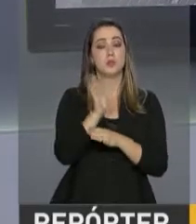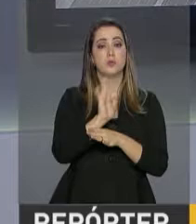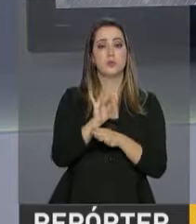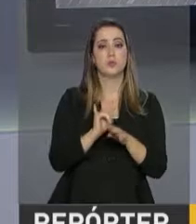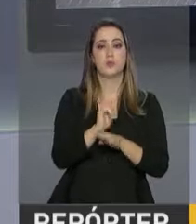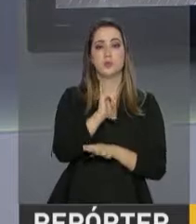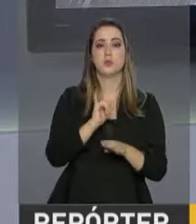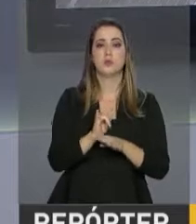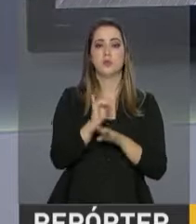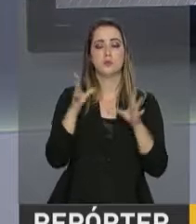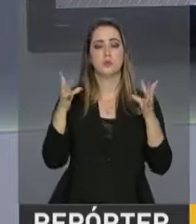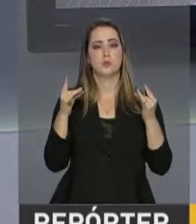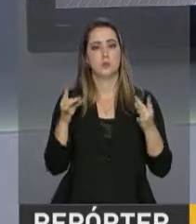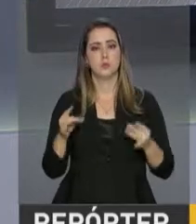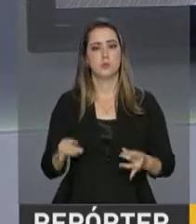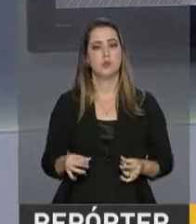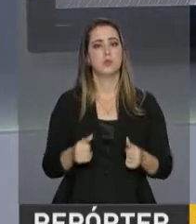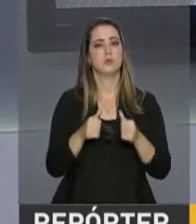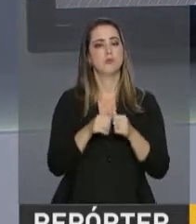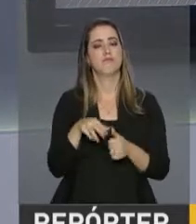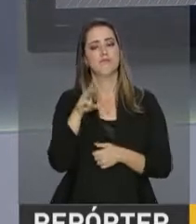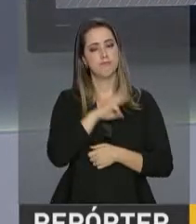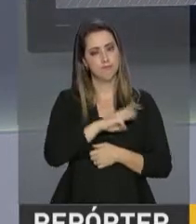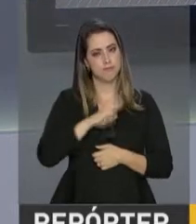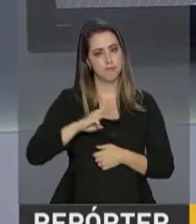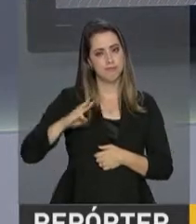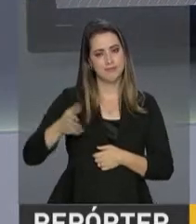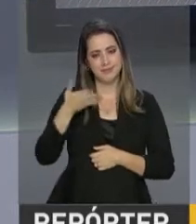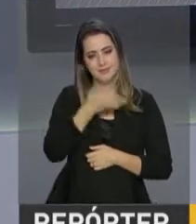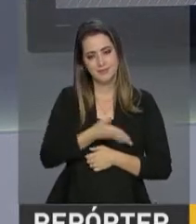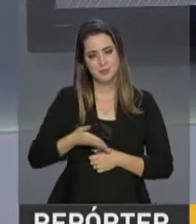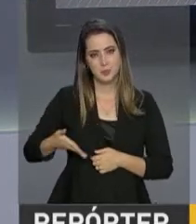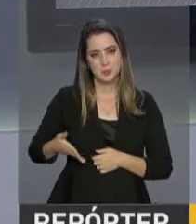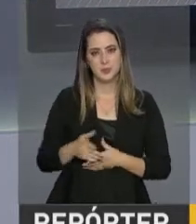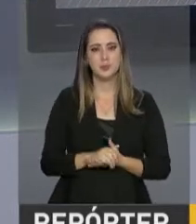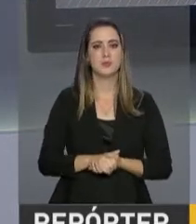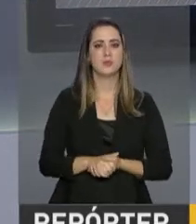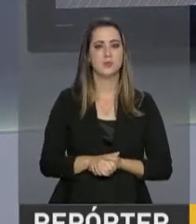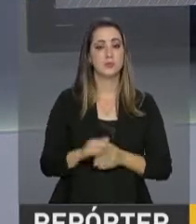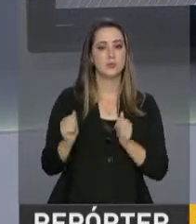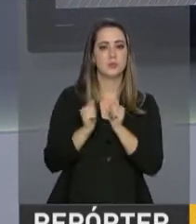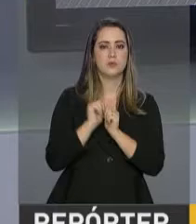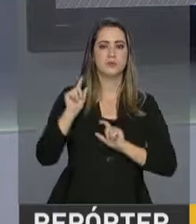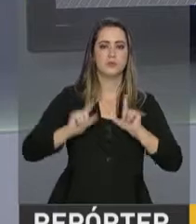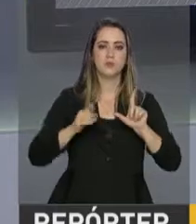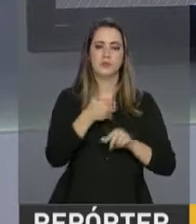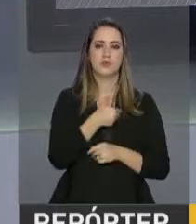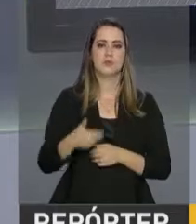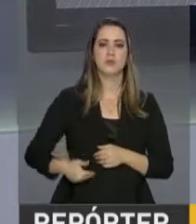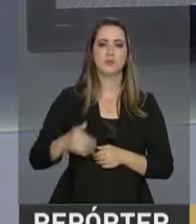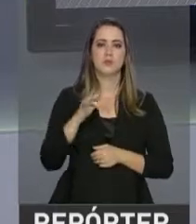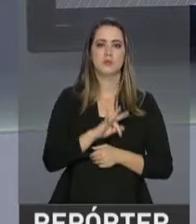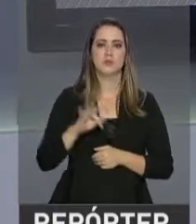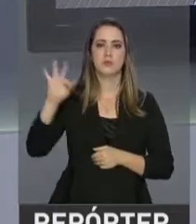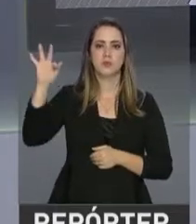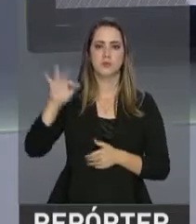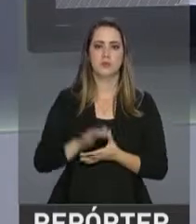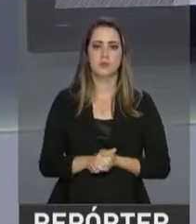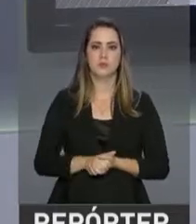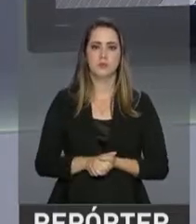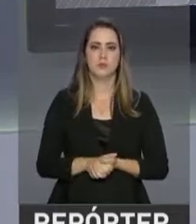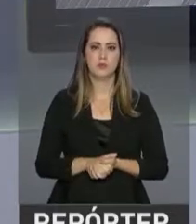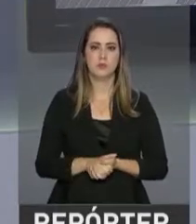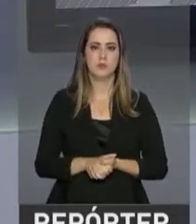reportagens no youtube toda nossa programação também está na página da nbr na internet continue com a gente na nbr a tv do governo